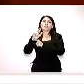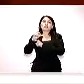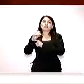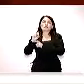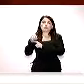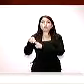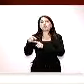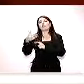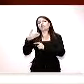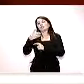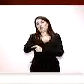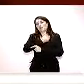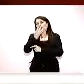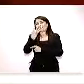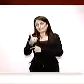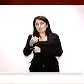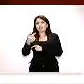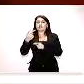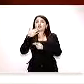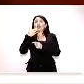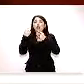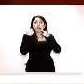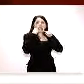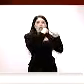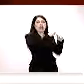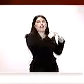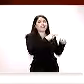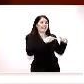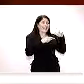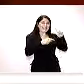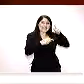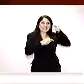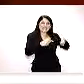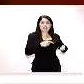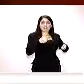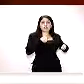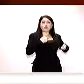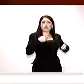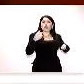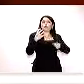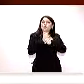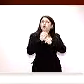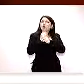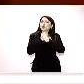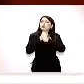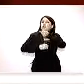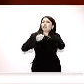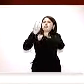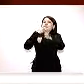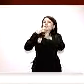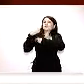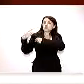nos autos de apartado das contas do exercício de 2001 que